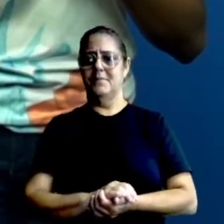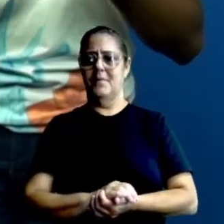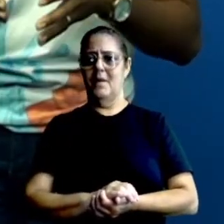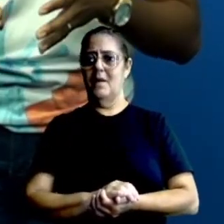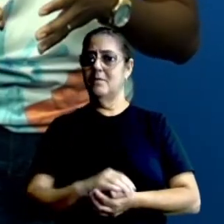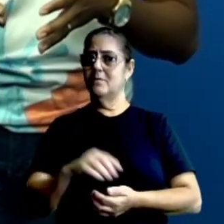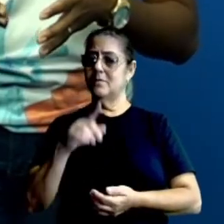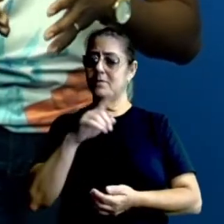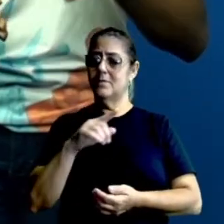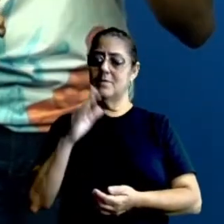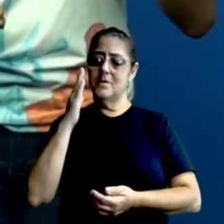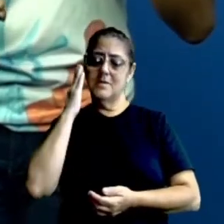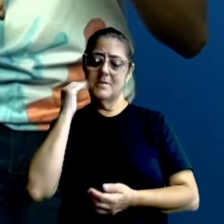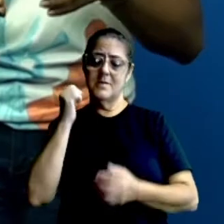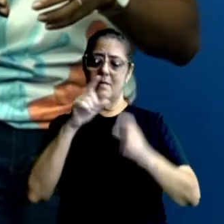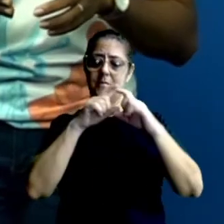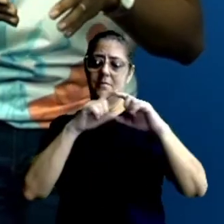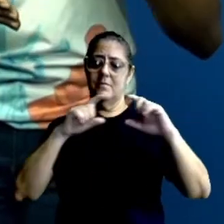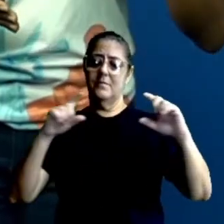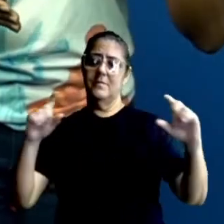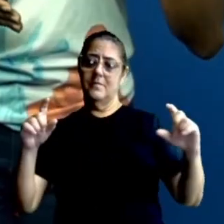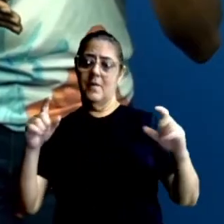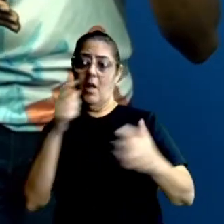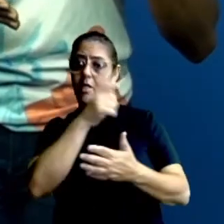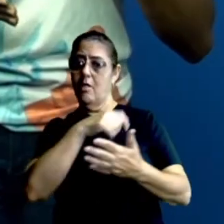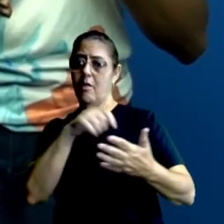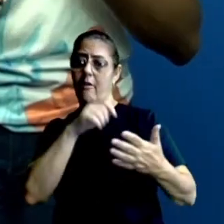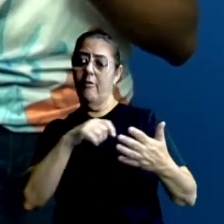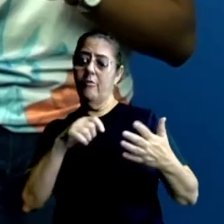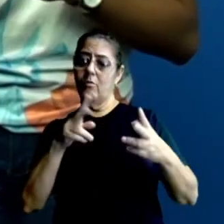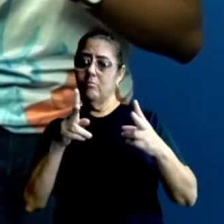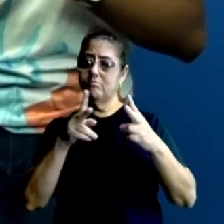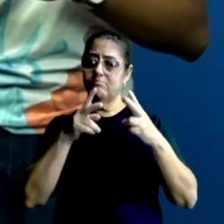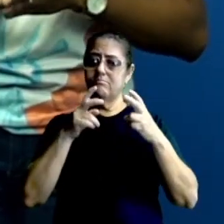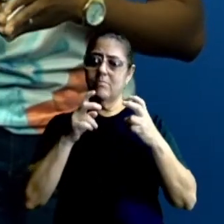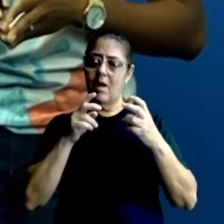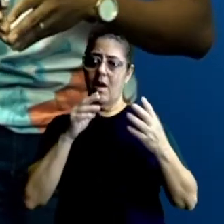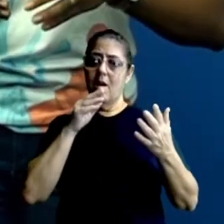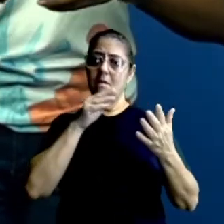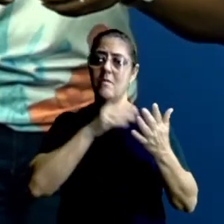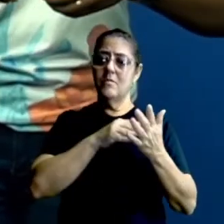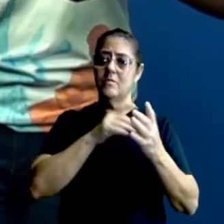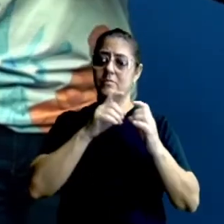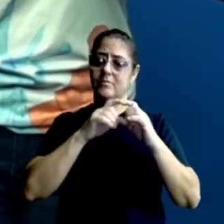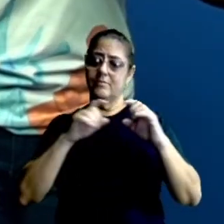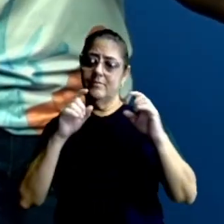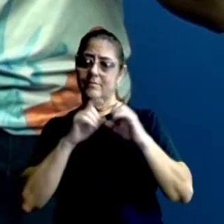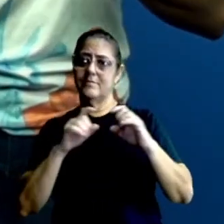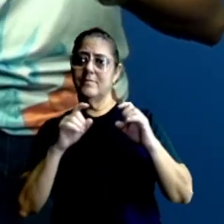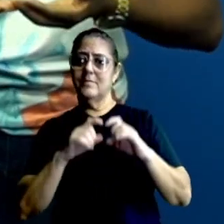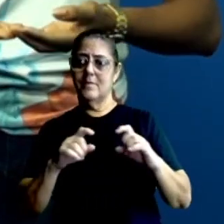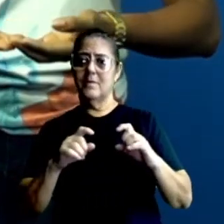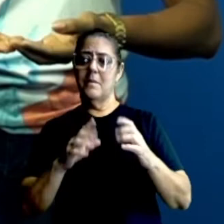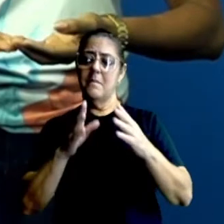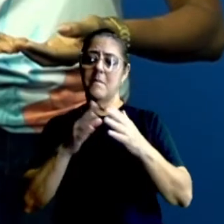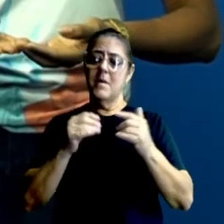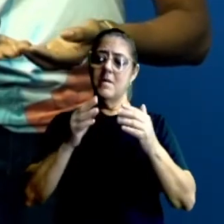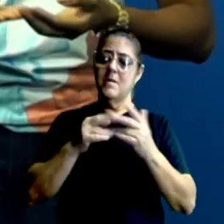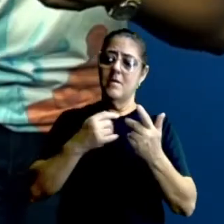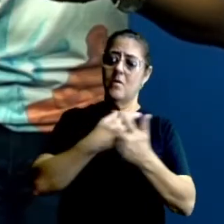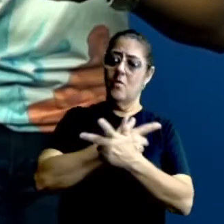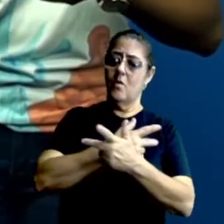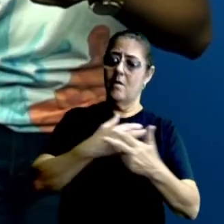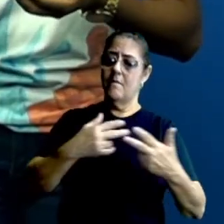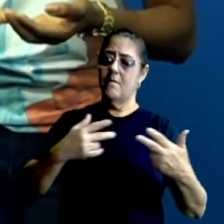Então você já tinha frase certa notaram todas as últimas frases que eu estou falando que eu estou pedindo algo